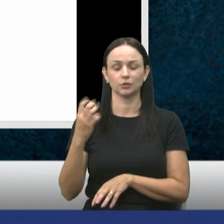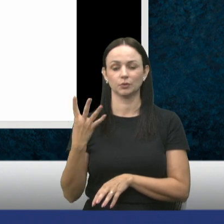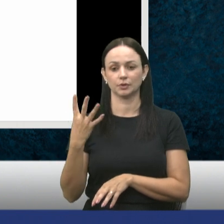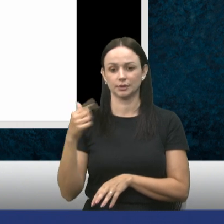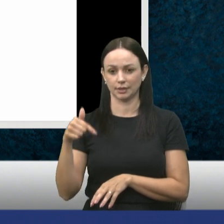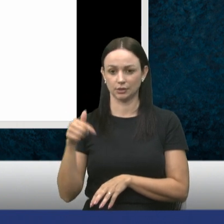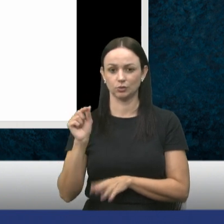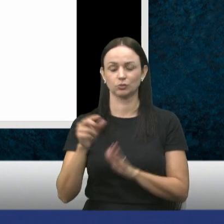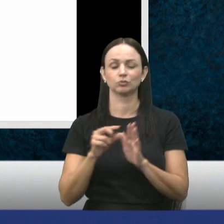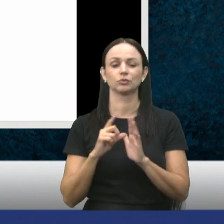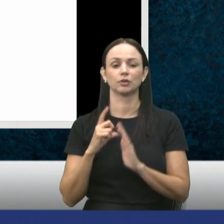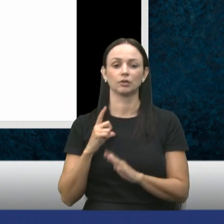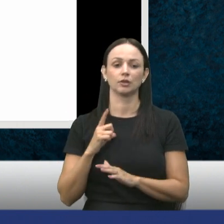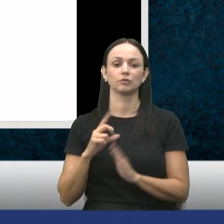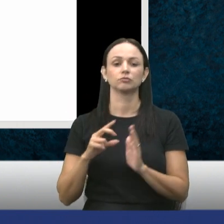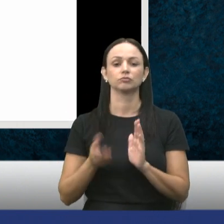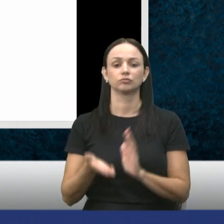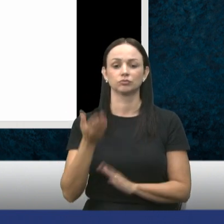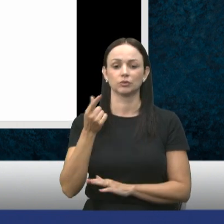178.196.847, que representa um aumento de